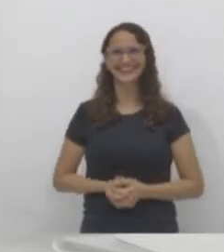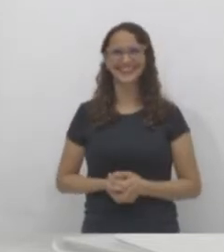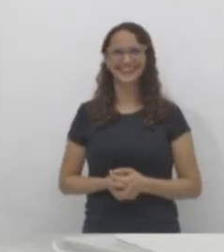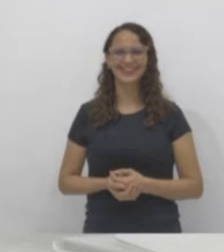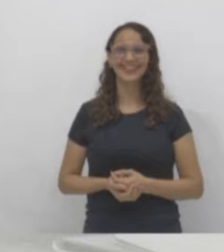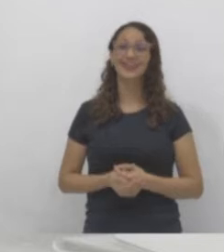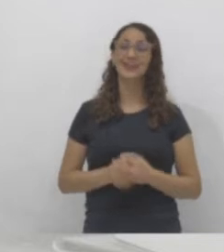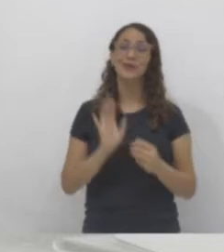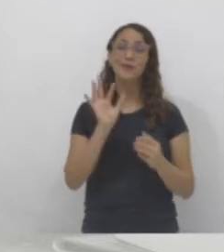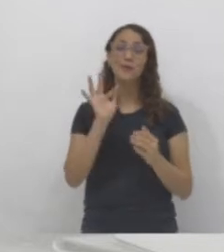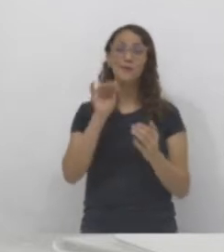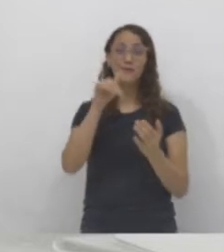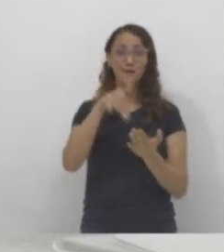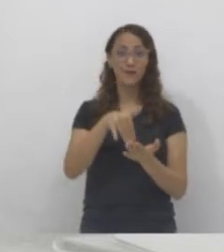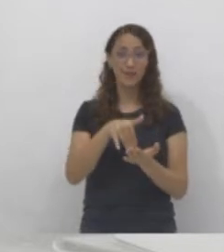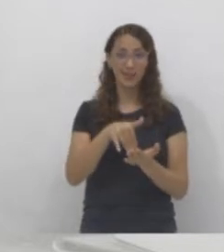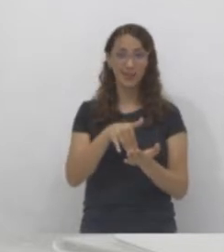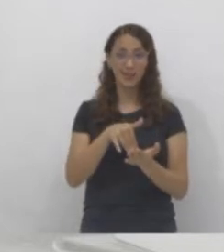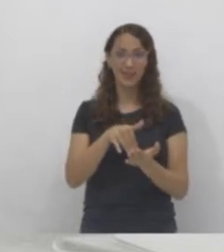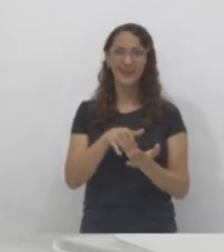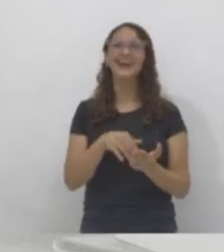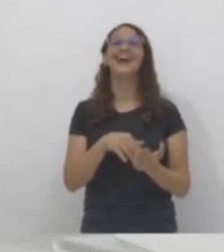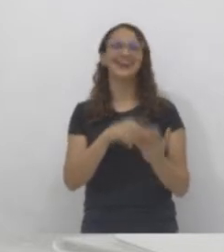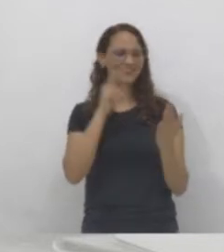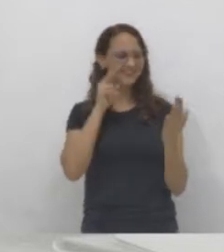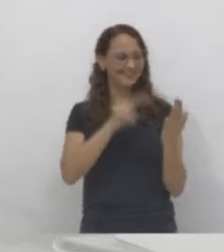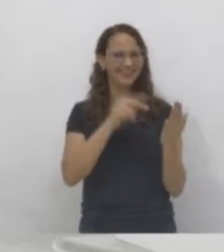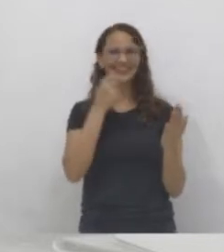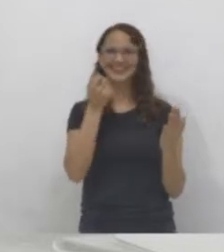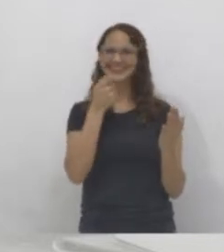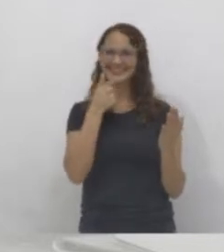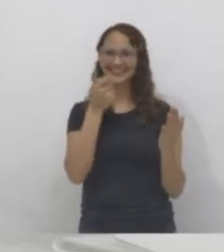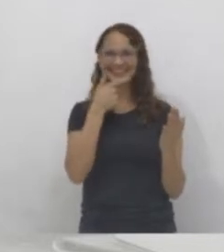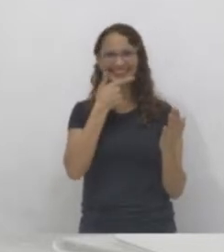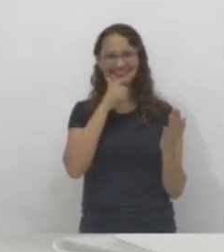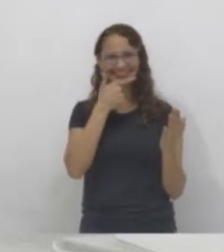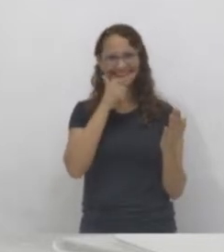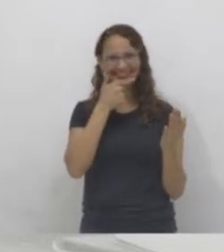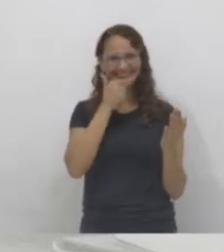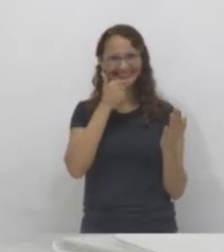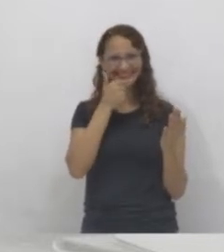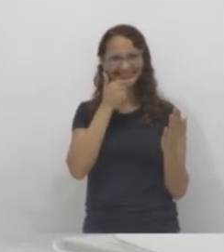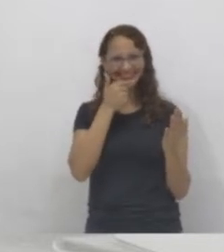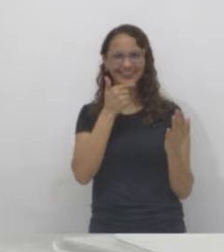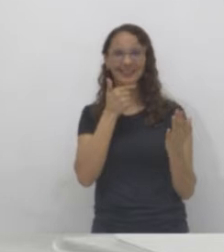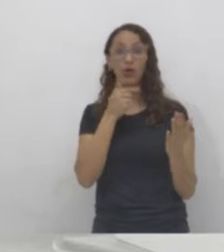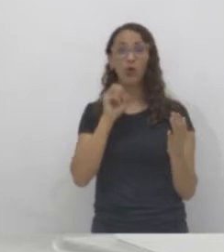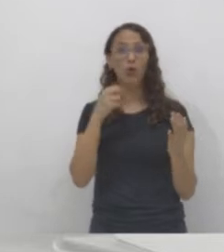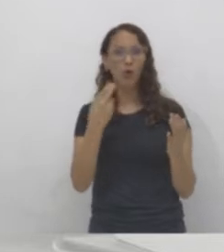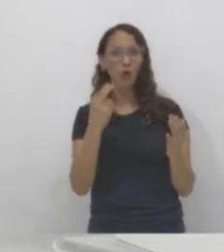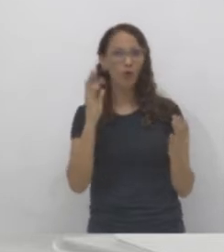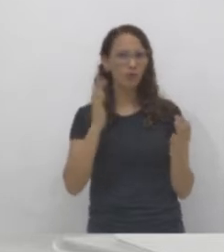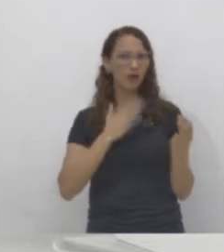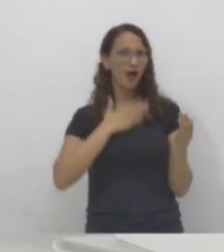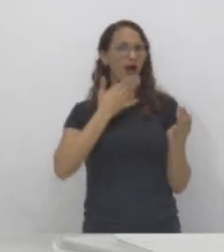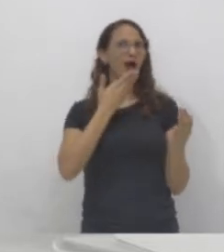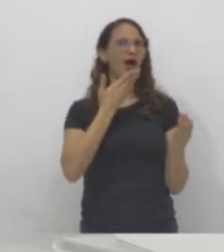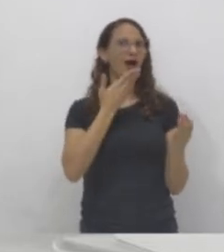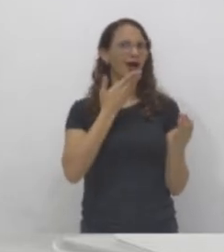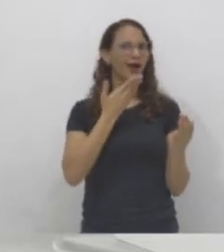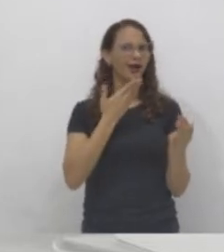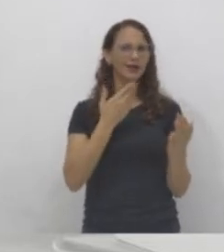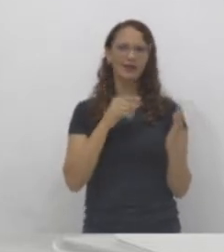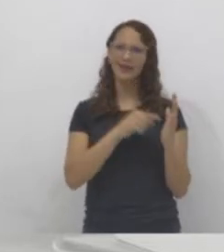o final geralmente é para ser engraçado e às vezes surpreendente. O objetivo das piadas é